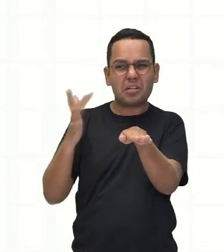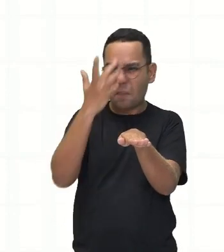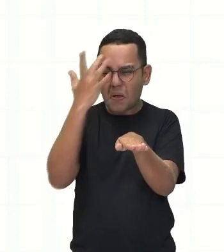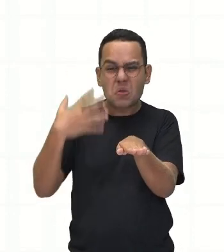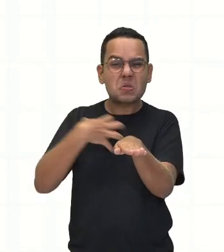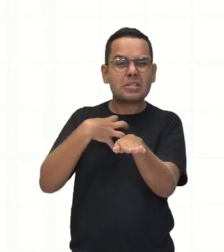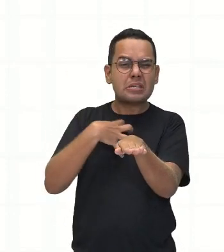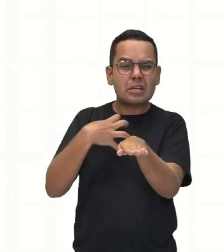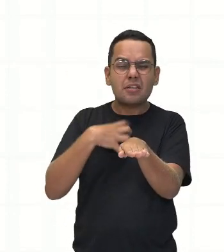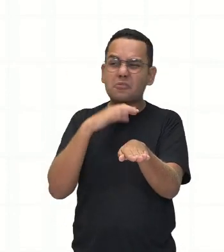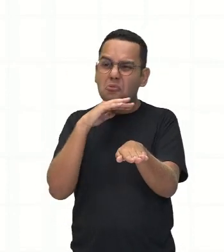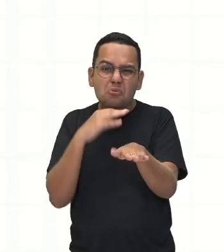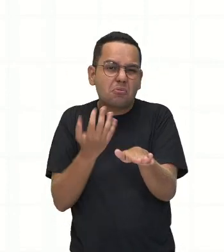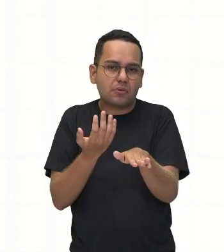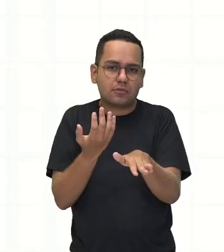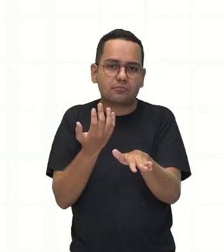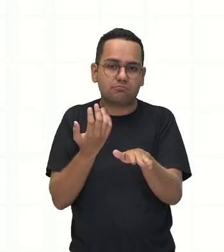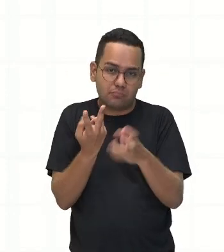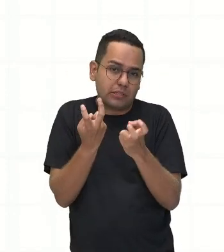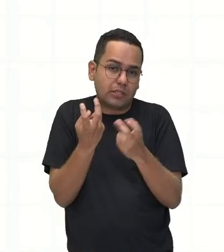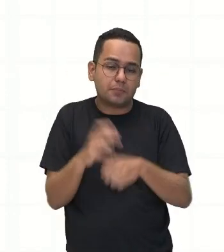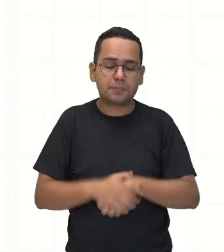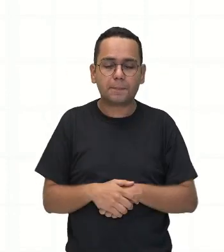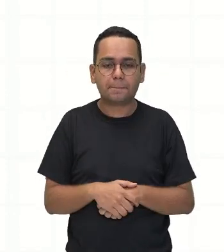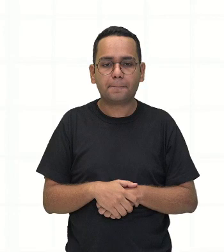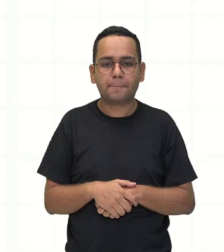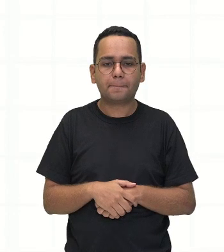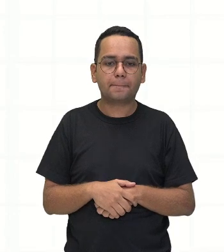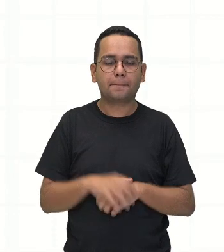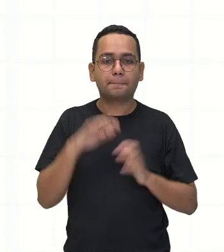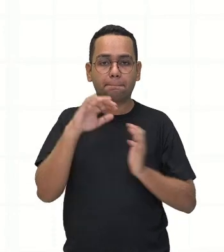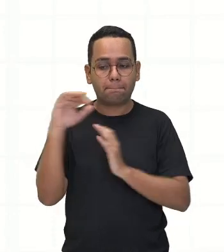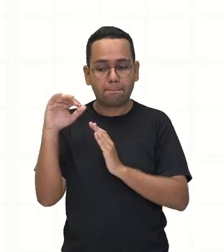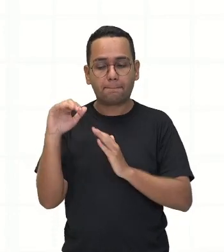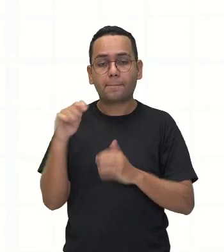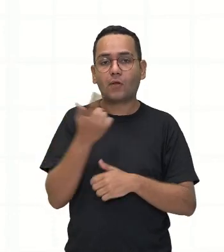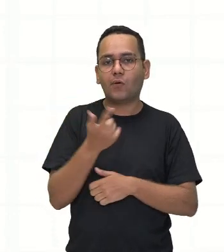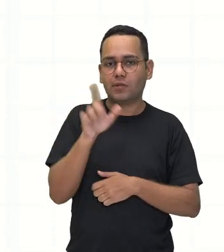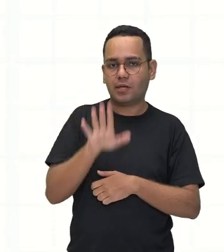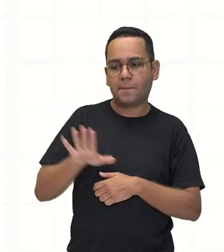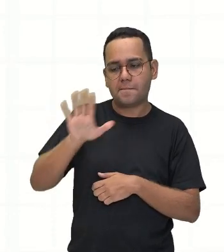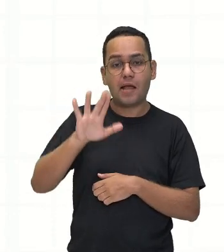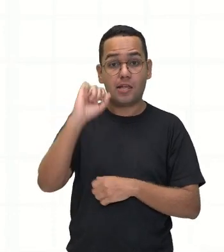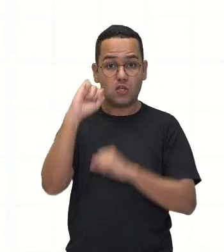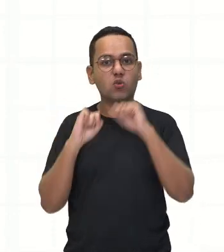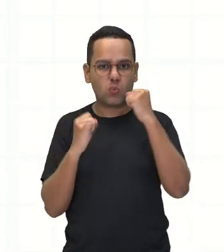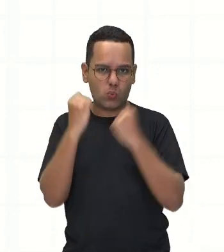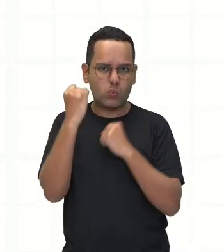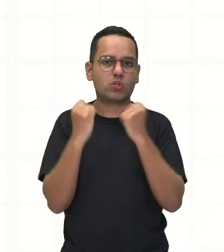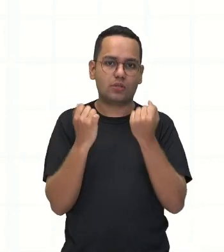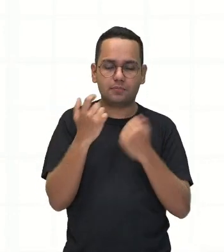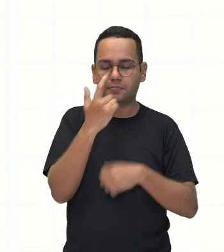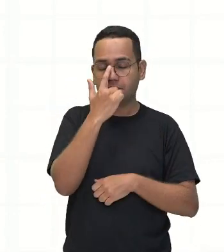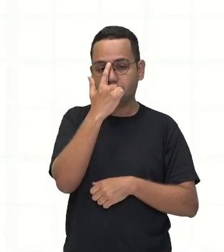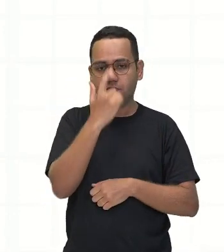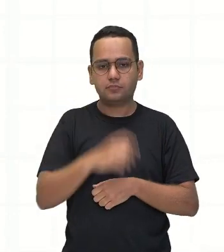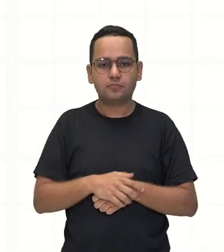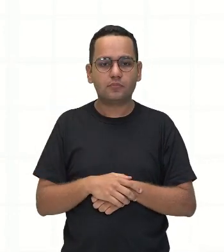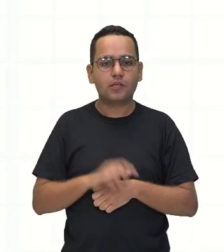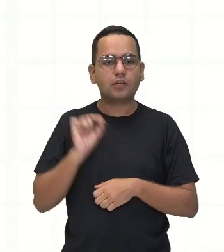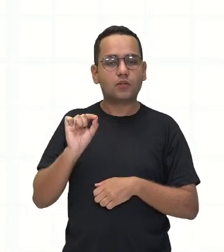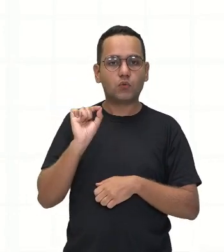vejam aí que também, né, nas cidades que são industriais, o quanto essas atividades das